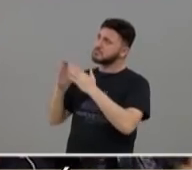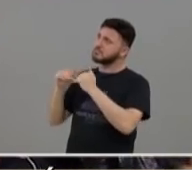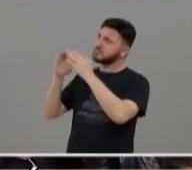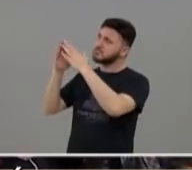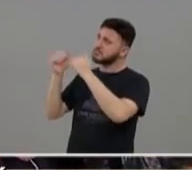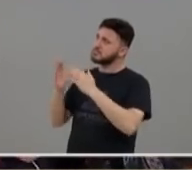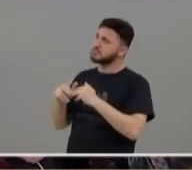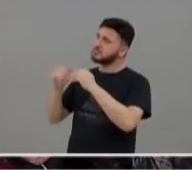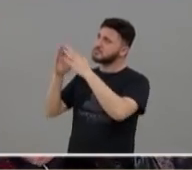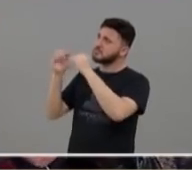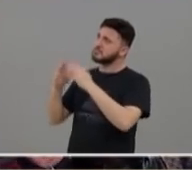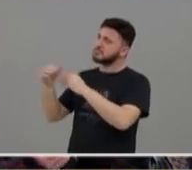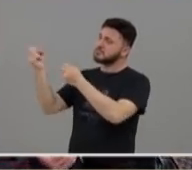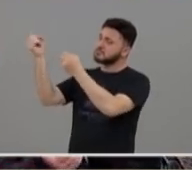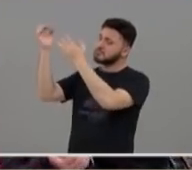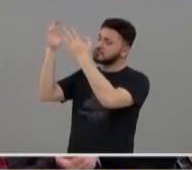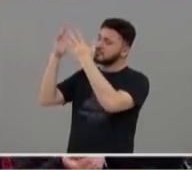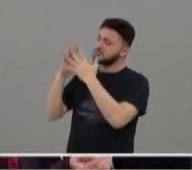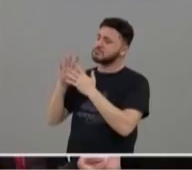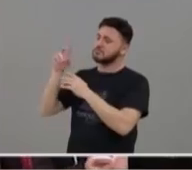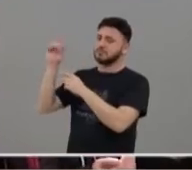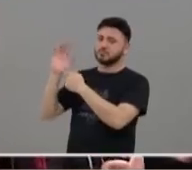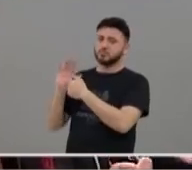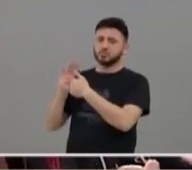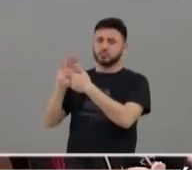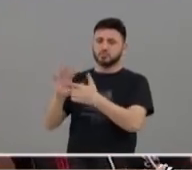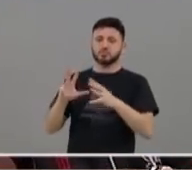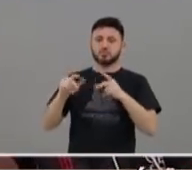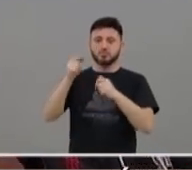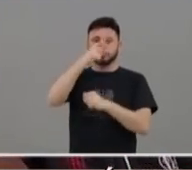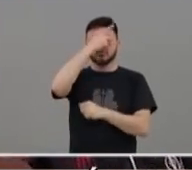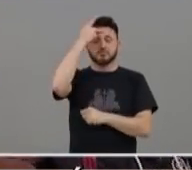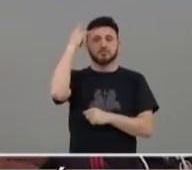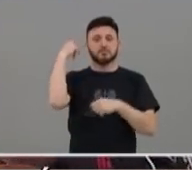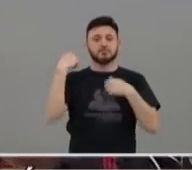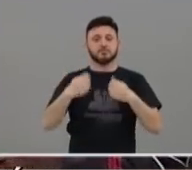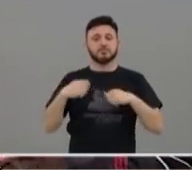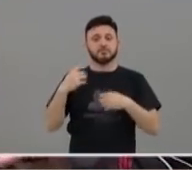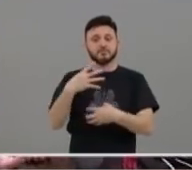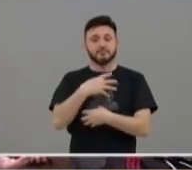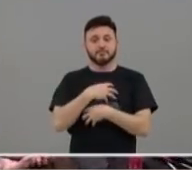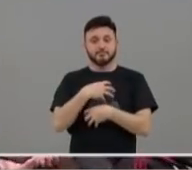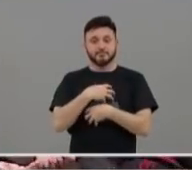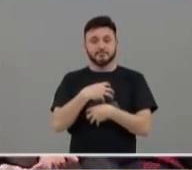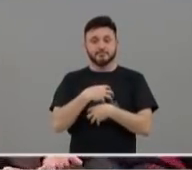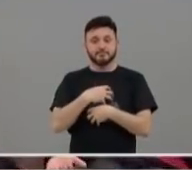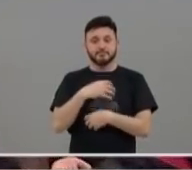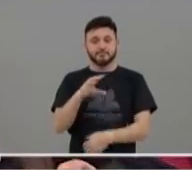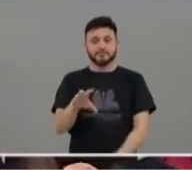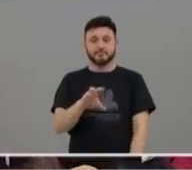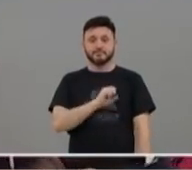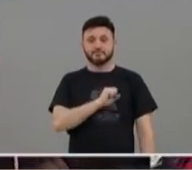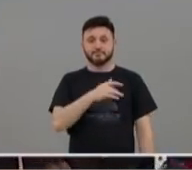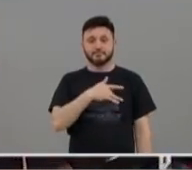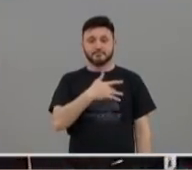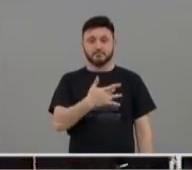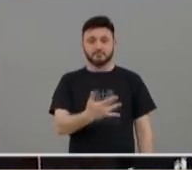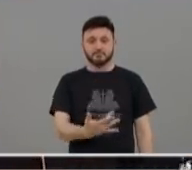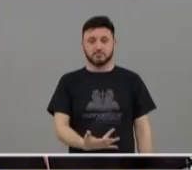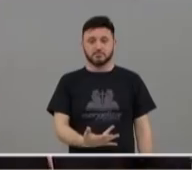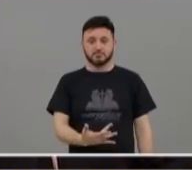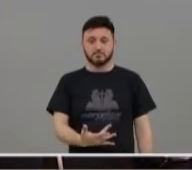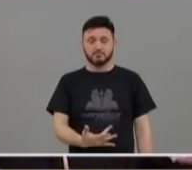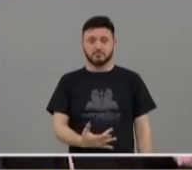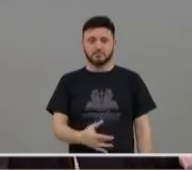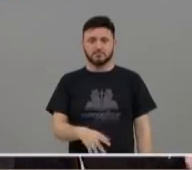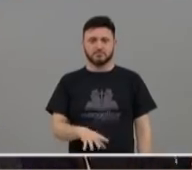ele me mostra tantas pessoas aqui hoje, e até mesmo em casa, que necessitam sentir esse amor misericordioso,